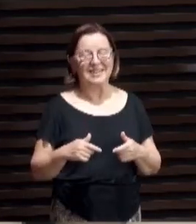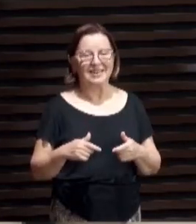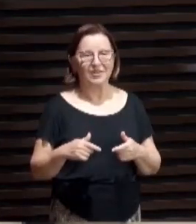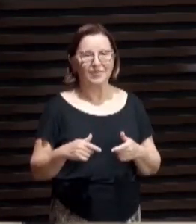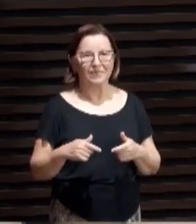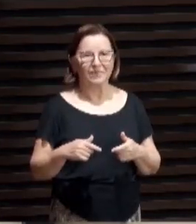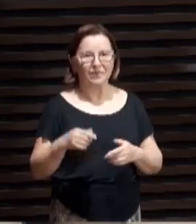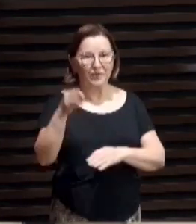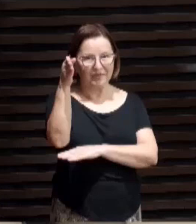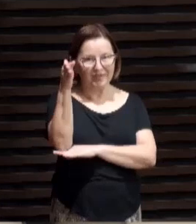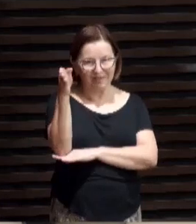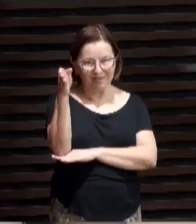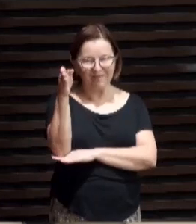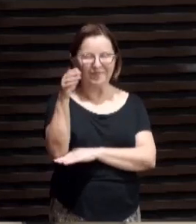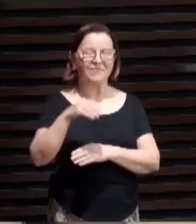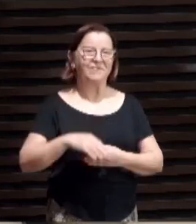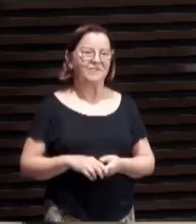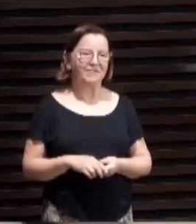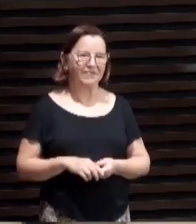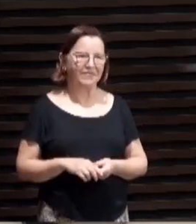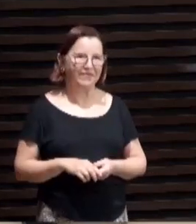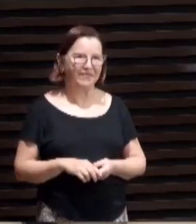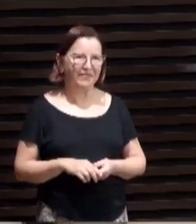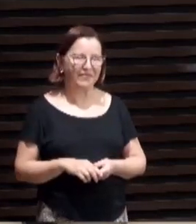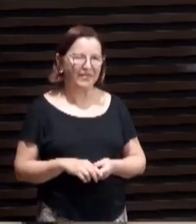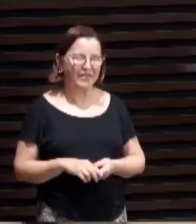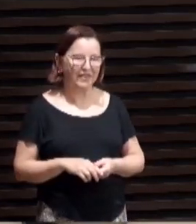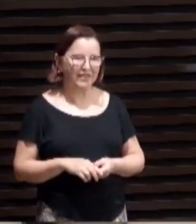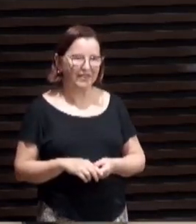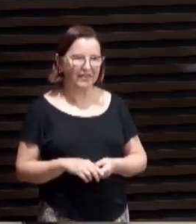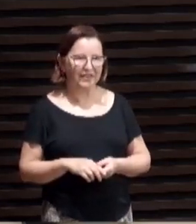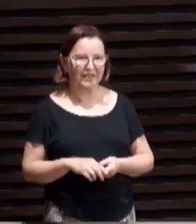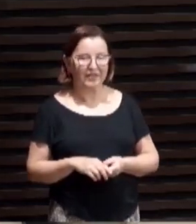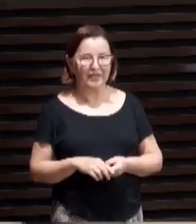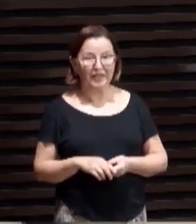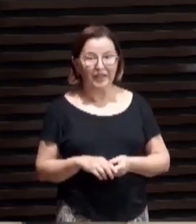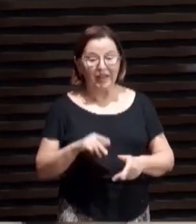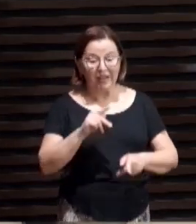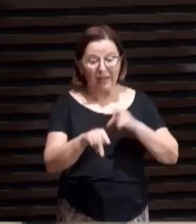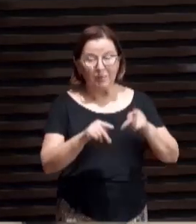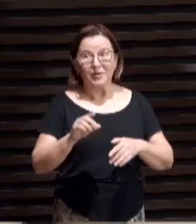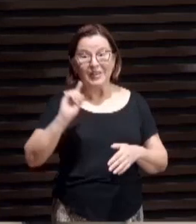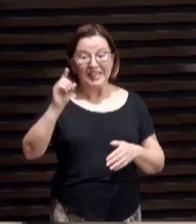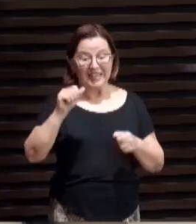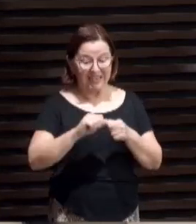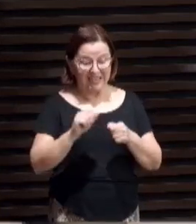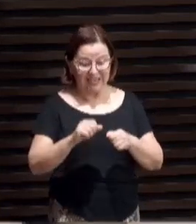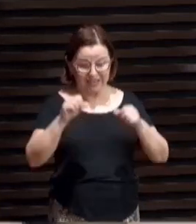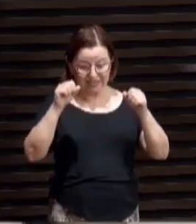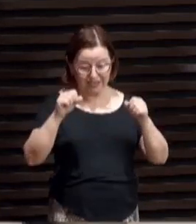tratamento que ele receberia das mãos dos homens, das pessoas que ele criou. Pouco depois do